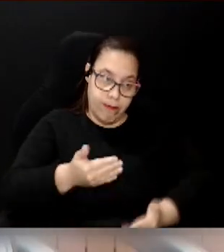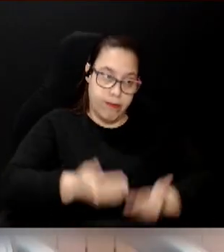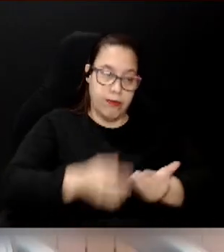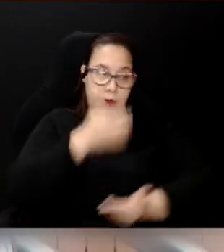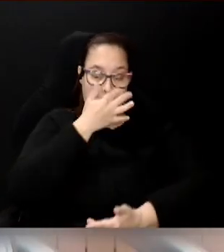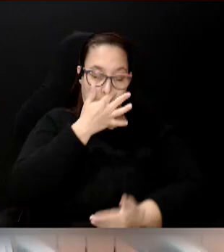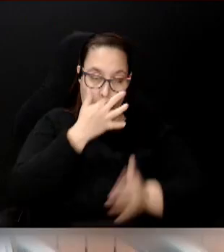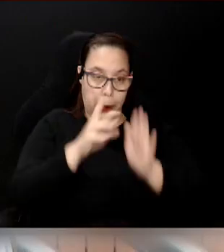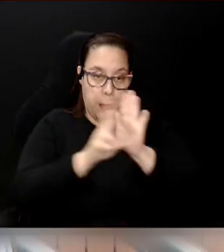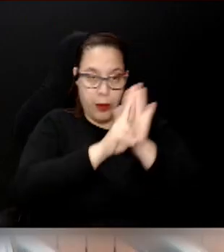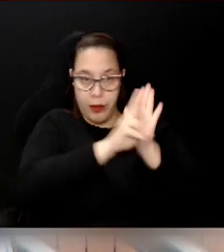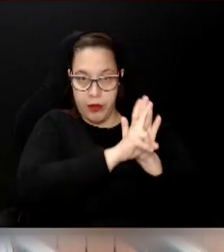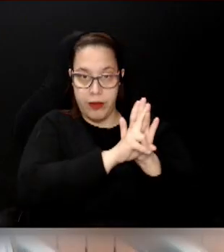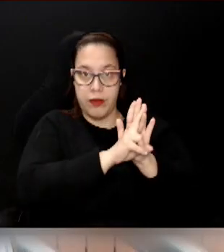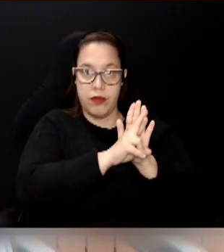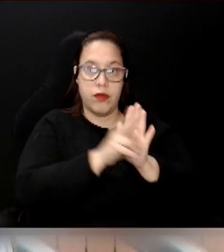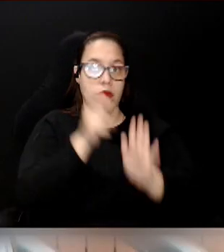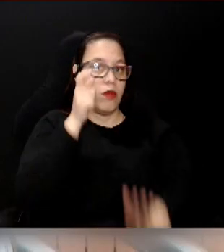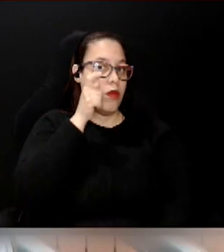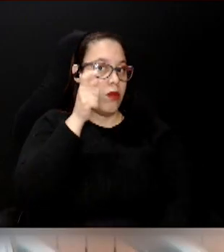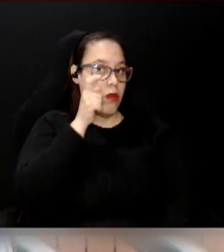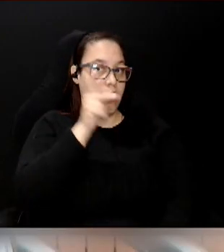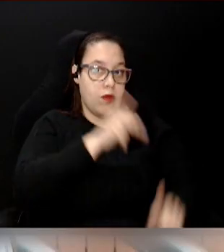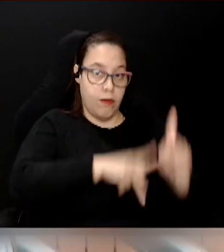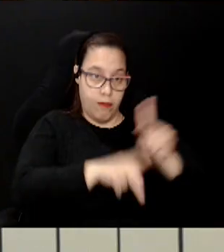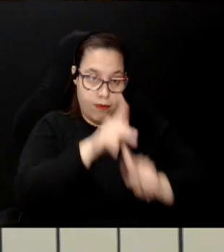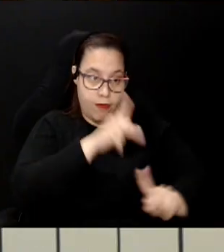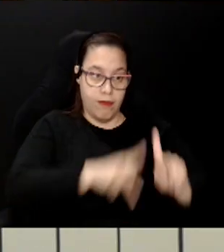dos interesses do povo.